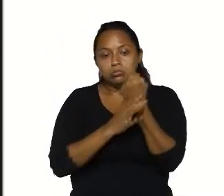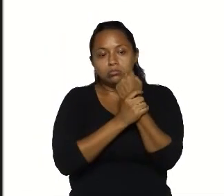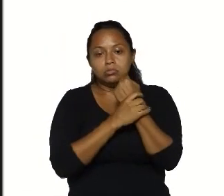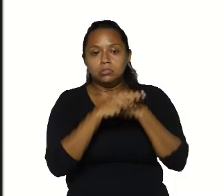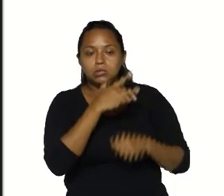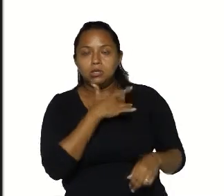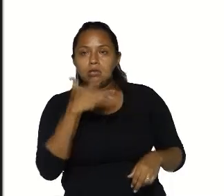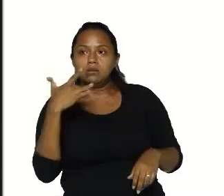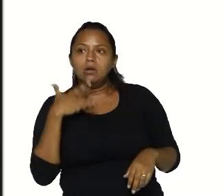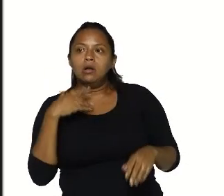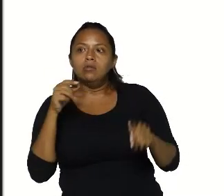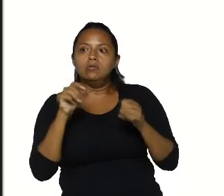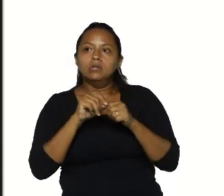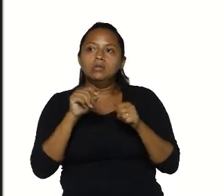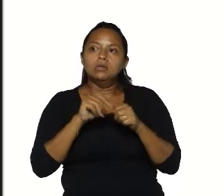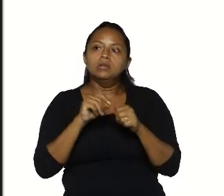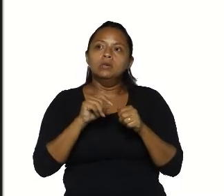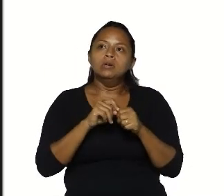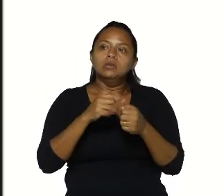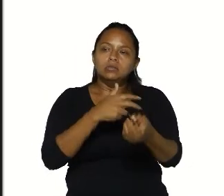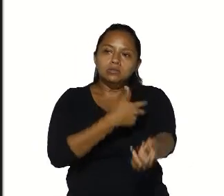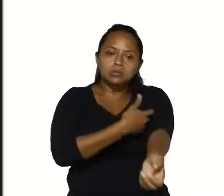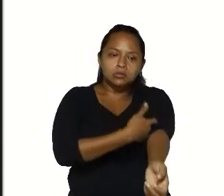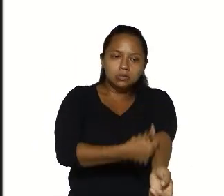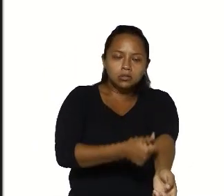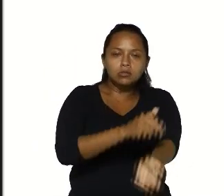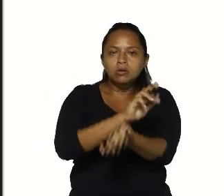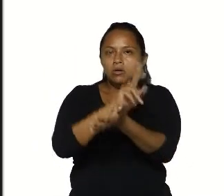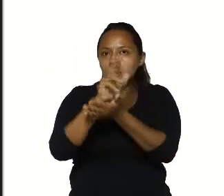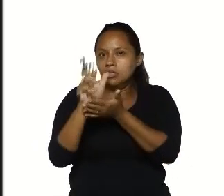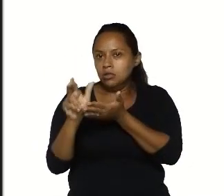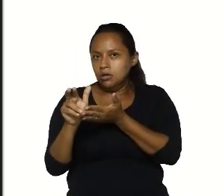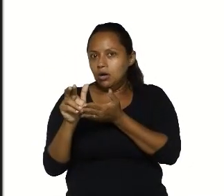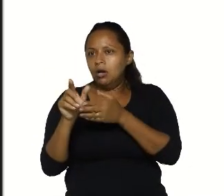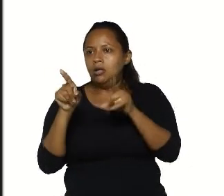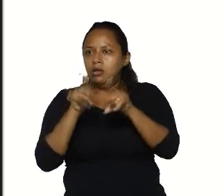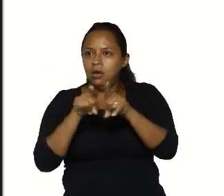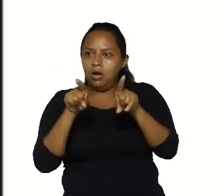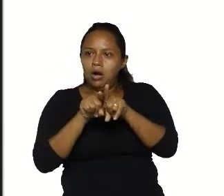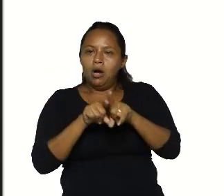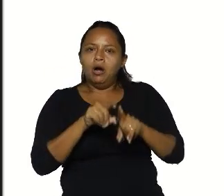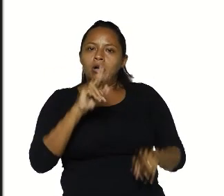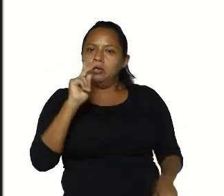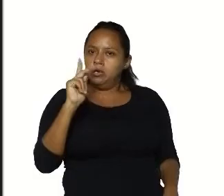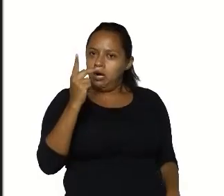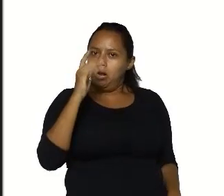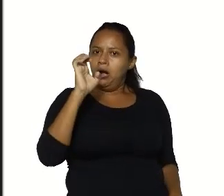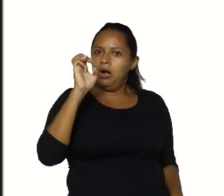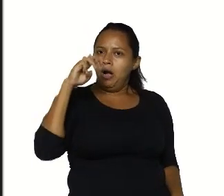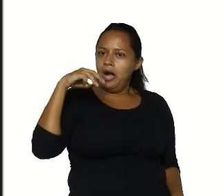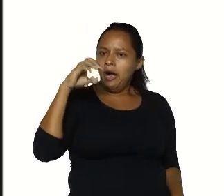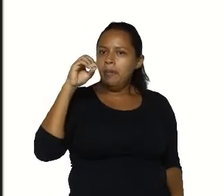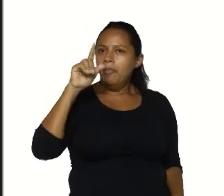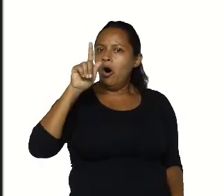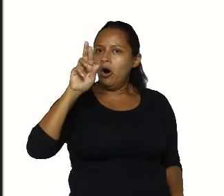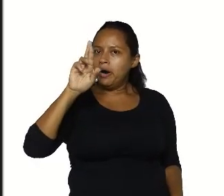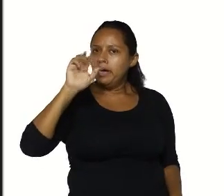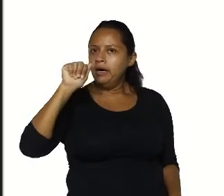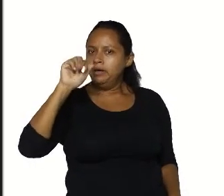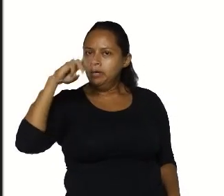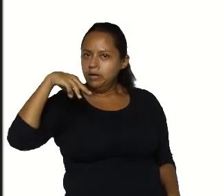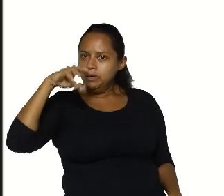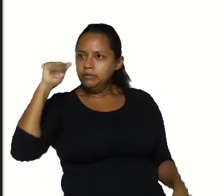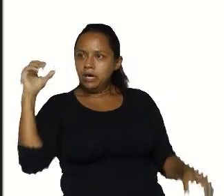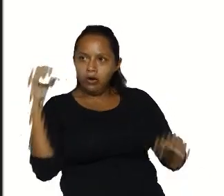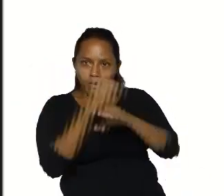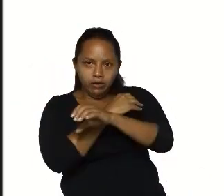condições de saúde, submeteram-se a diversos exames, entre eles um hemograma. Os resultados